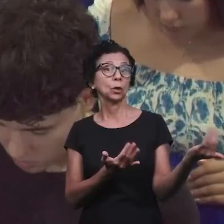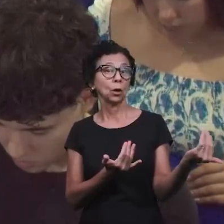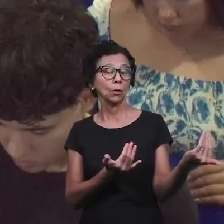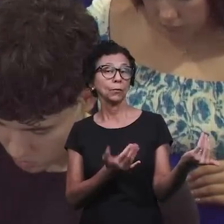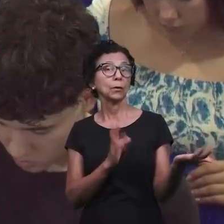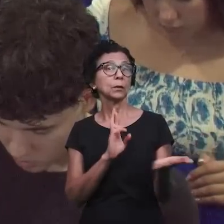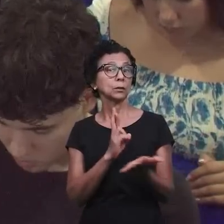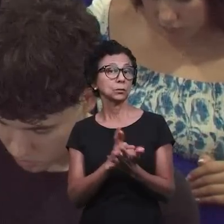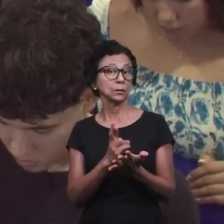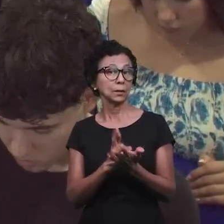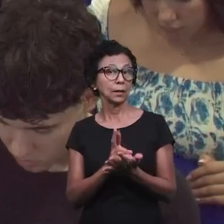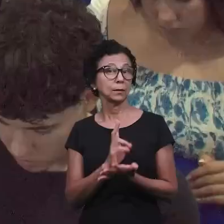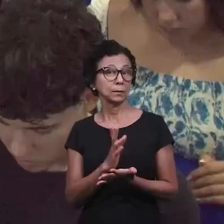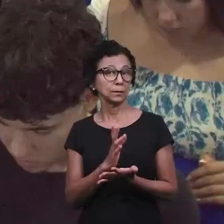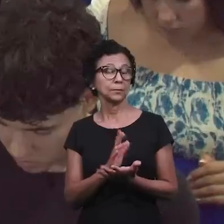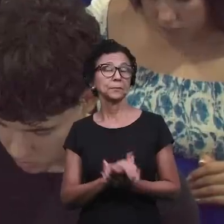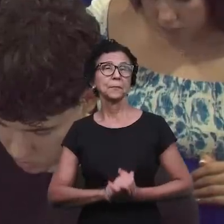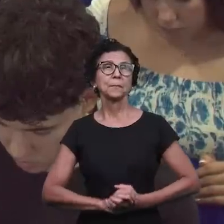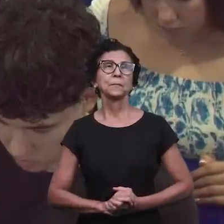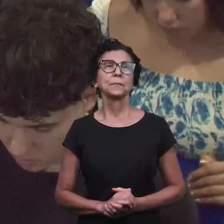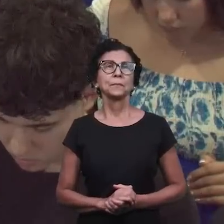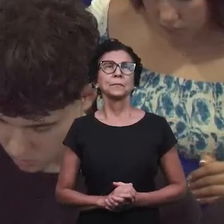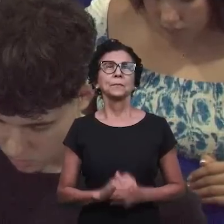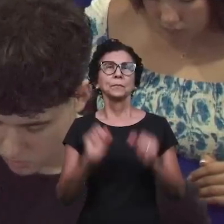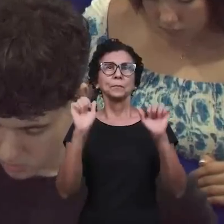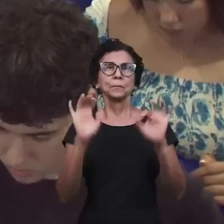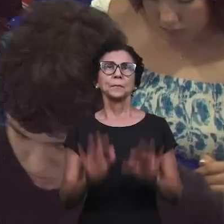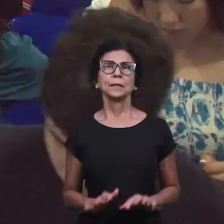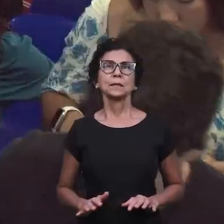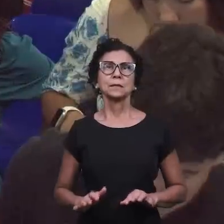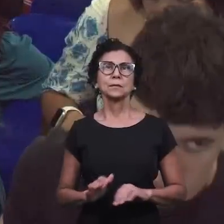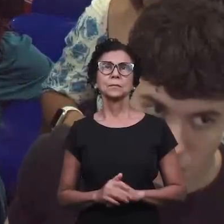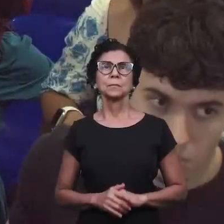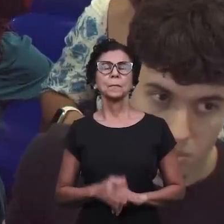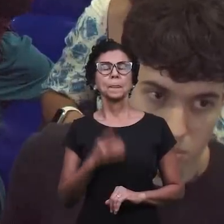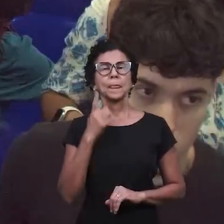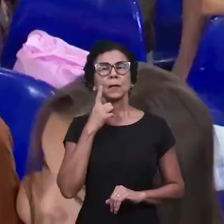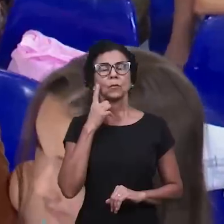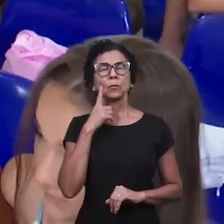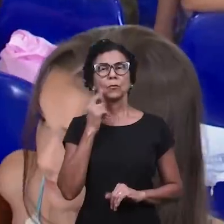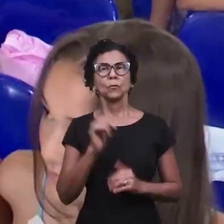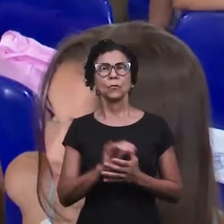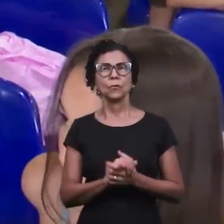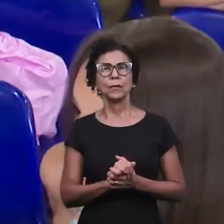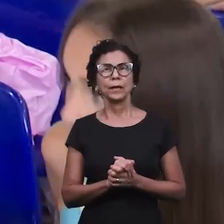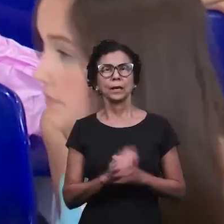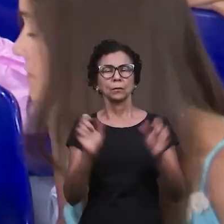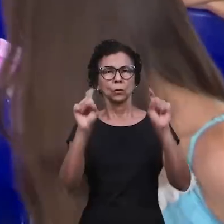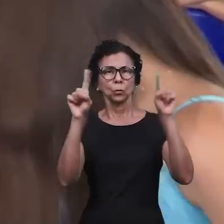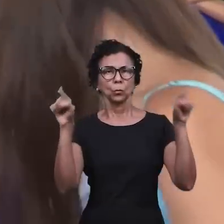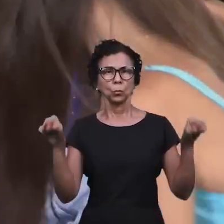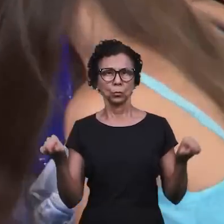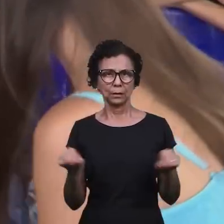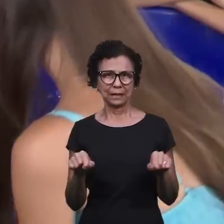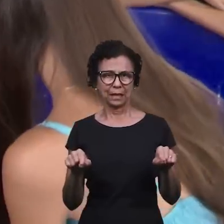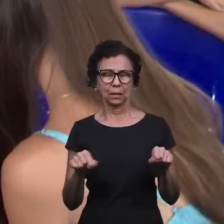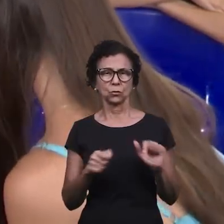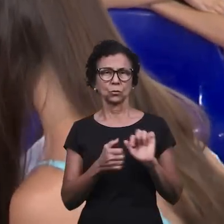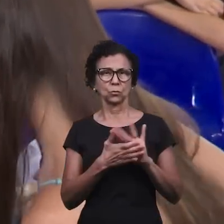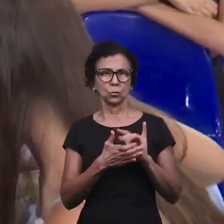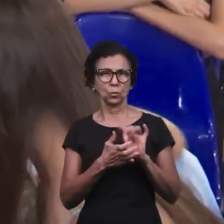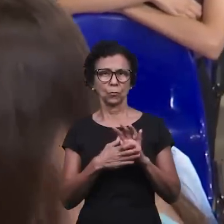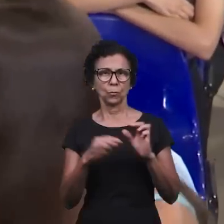isso mesmo, e o resultado também desta busca. Glória a Deus! Nós vamos ouvir agora um trecho de um louvor entoado no Manaim